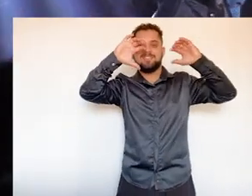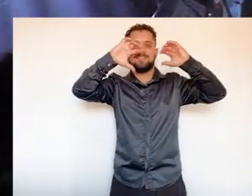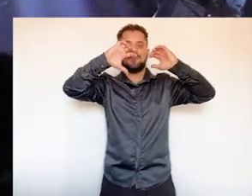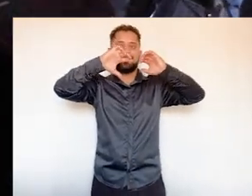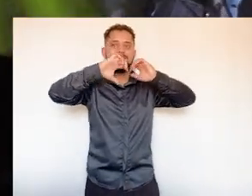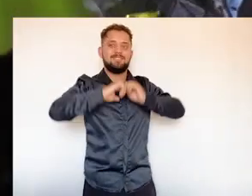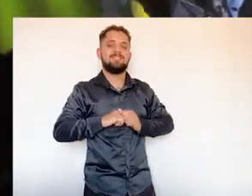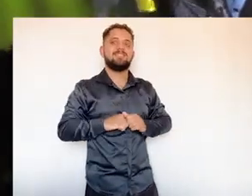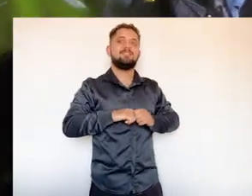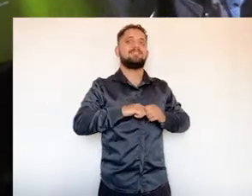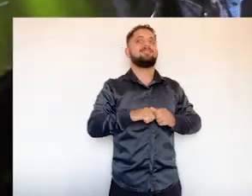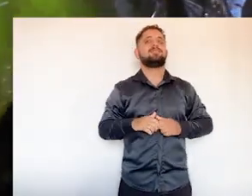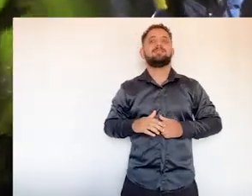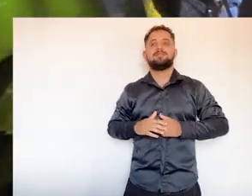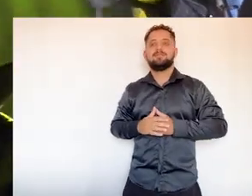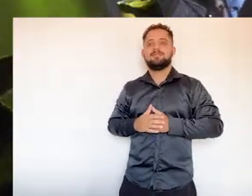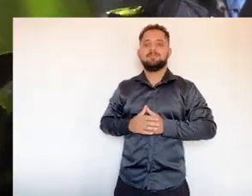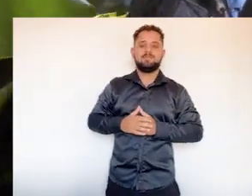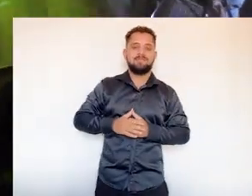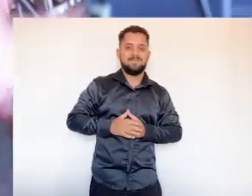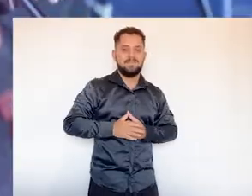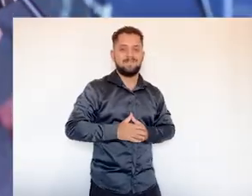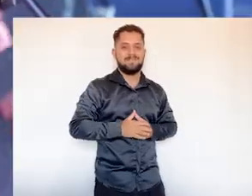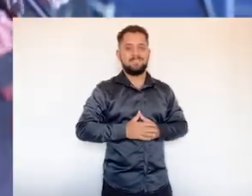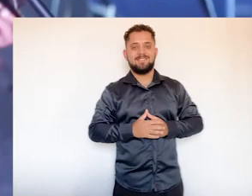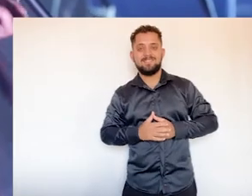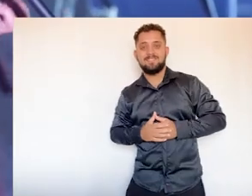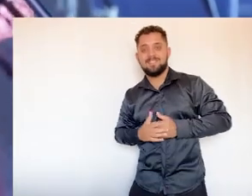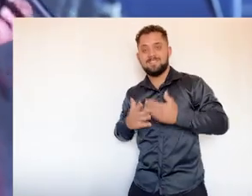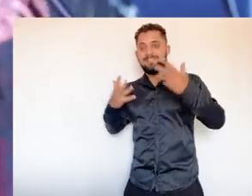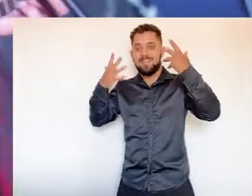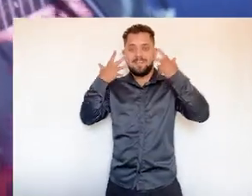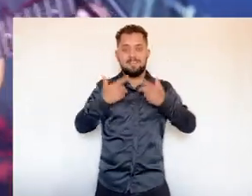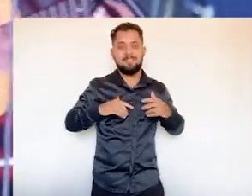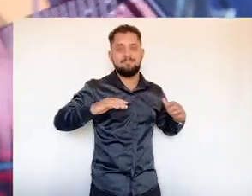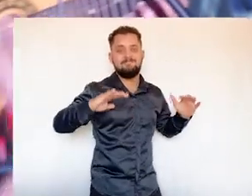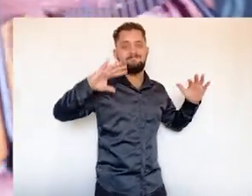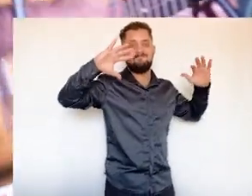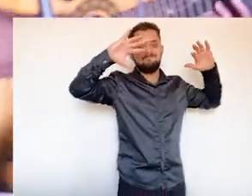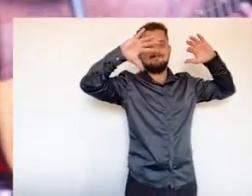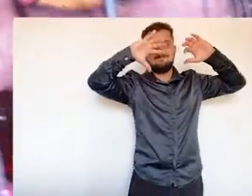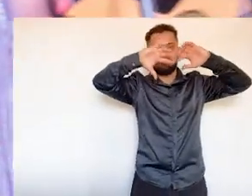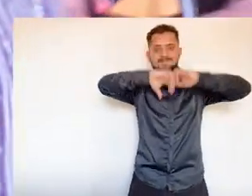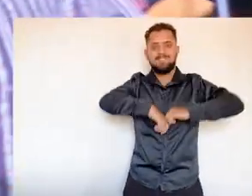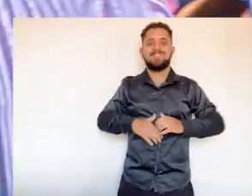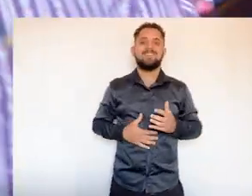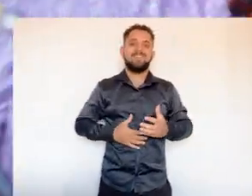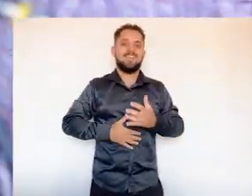Charada, tá doidinha no luar.